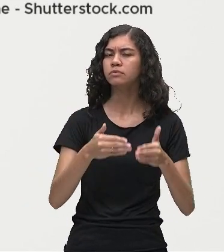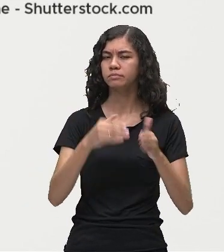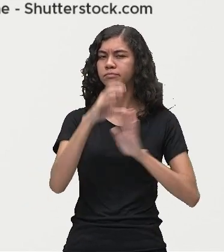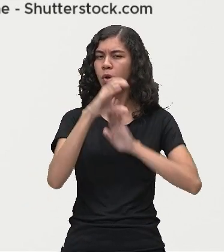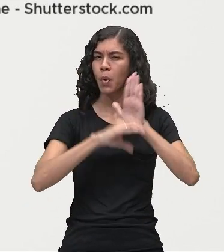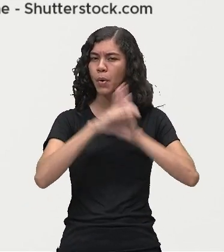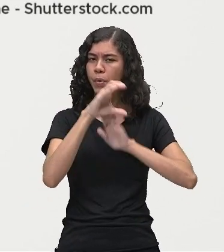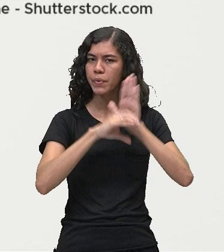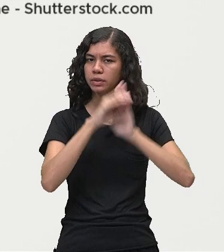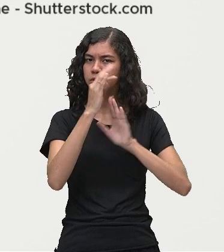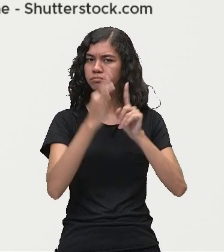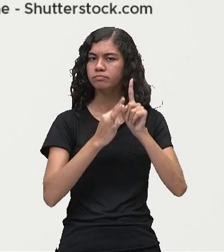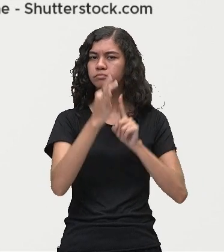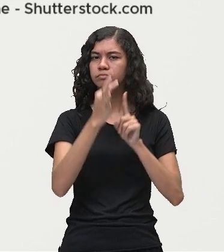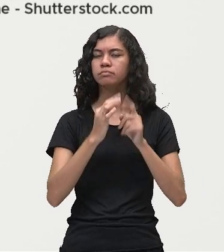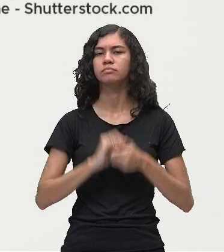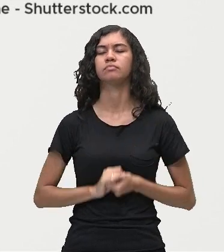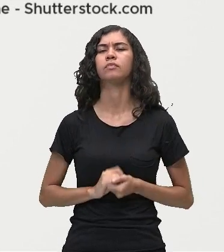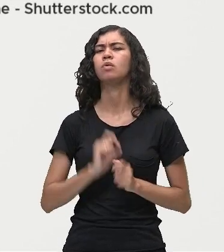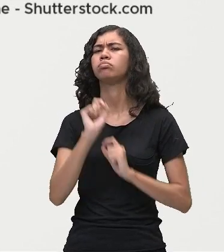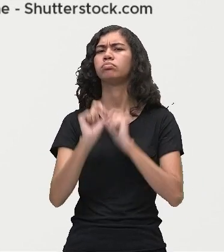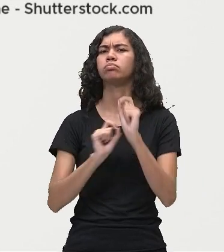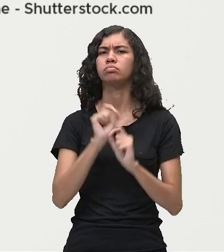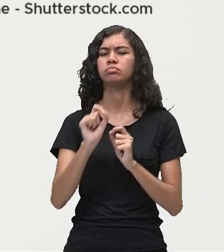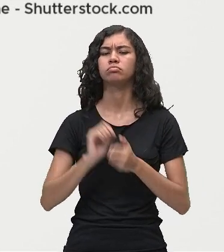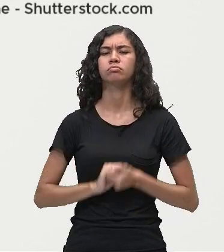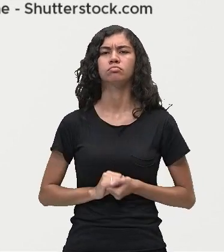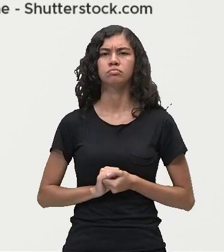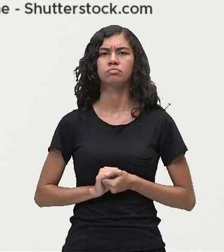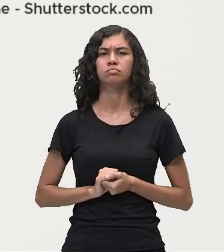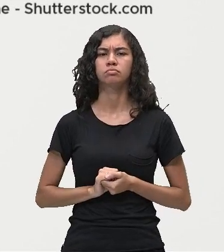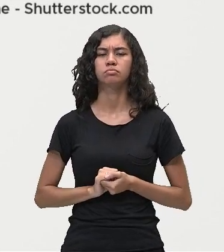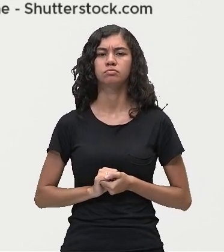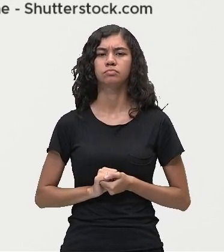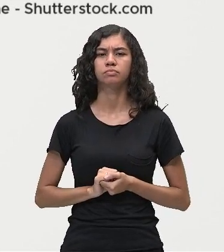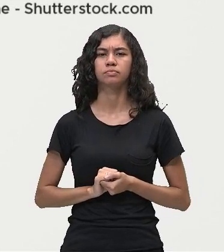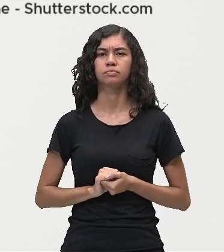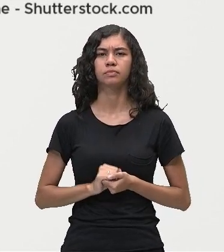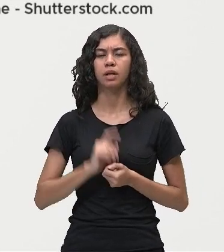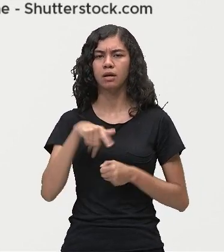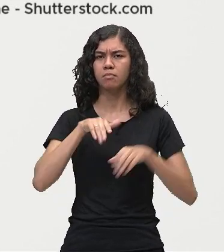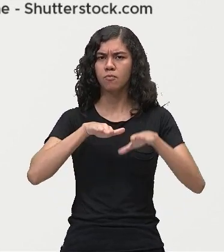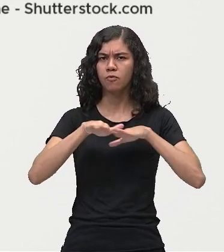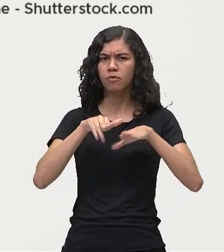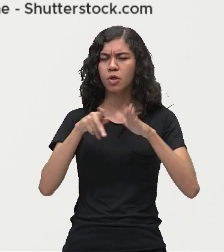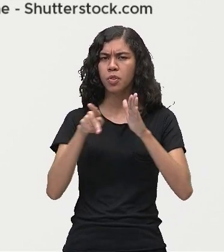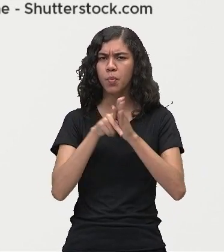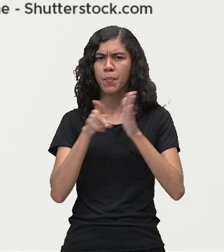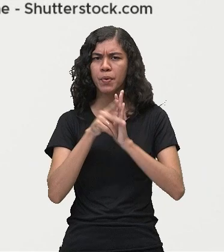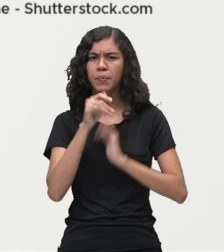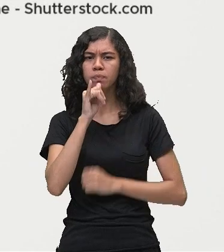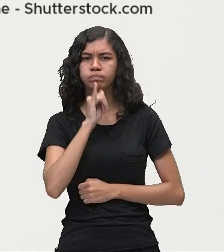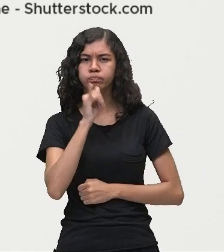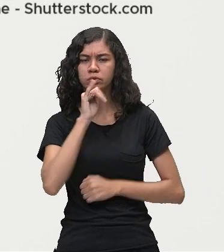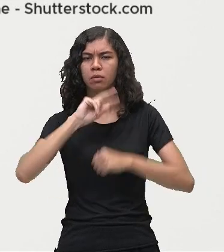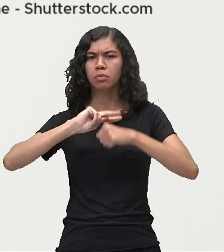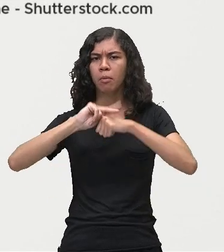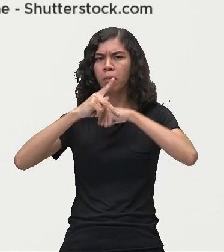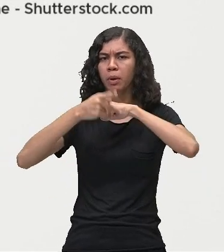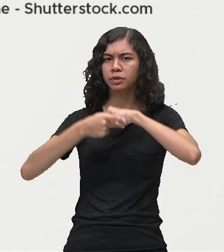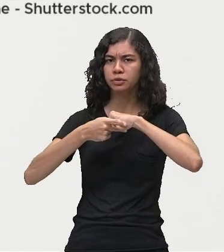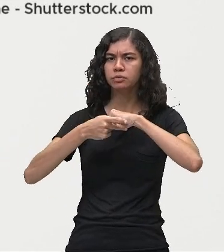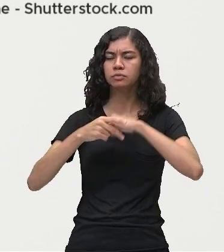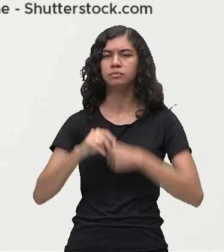de temperatura. Gente, o que é temperatura? Temperatura é a movimentação das partículas, tá bom? É